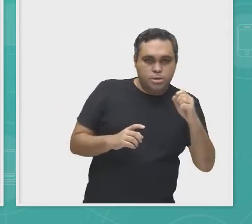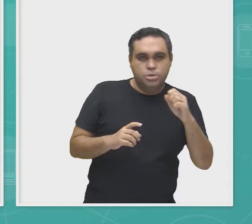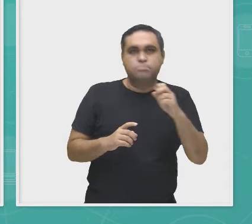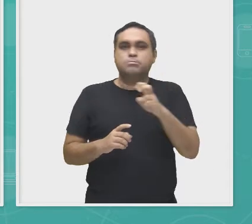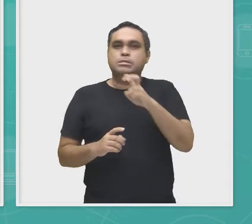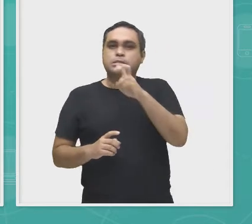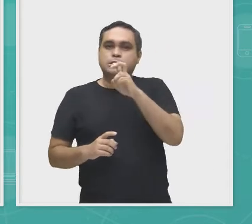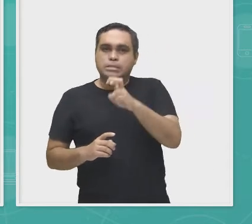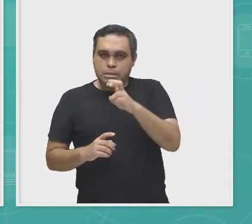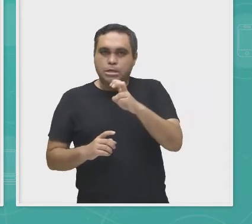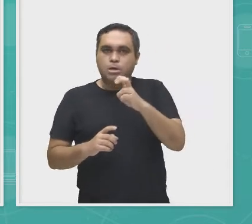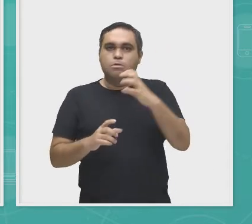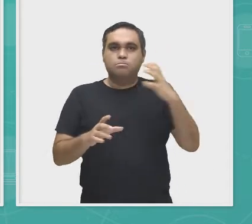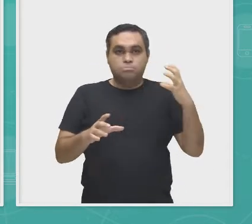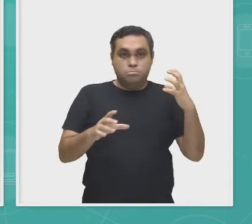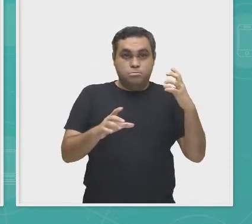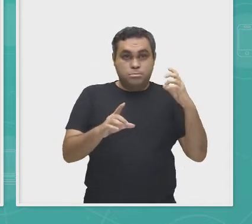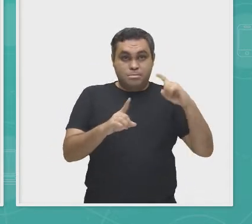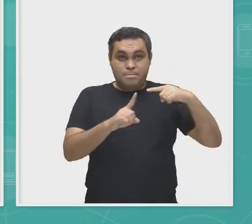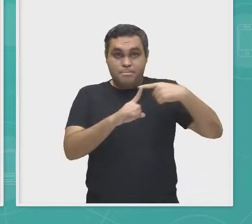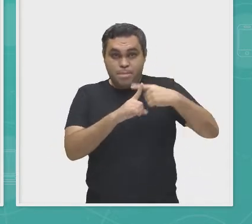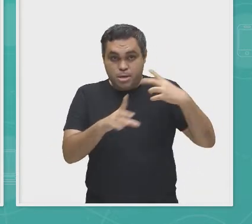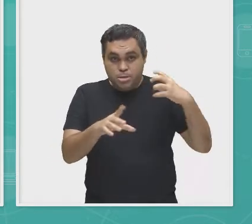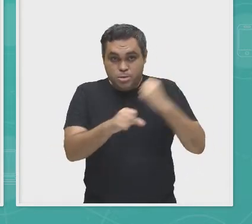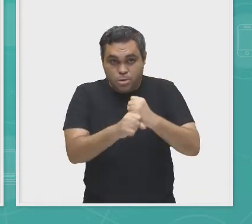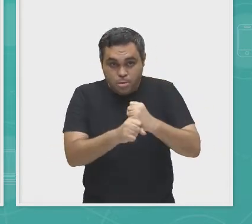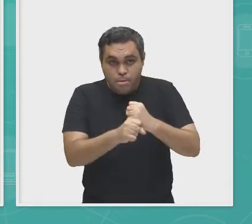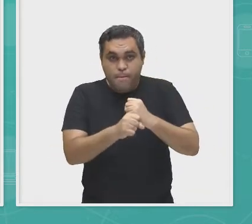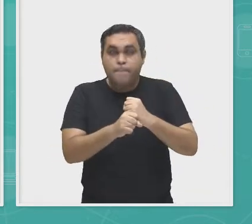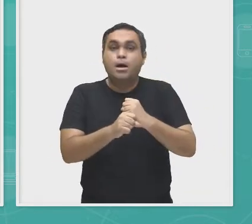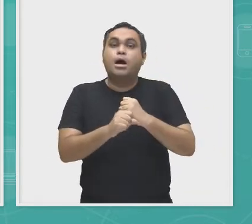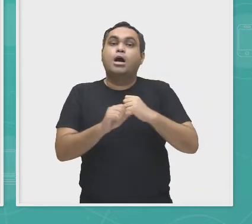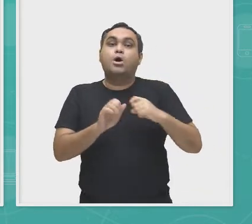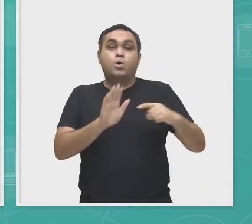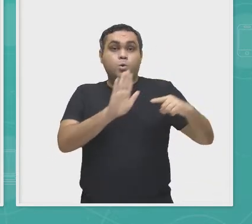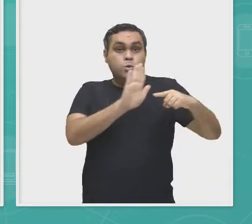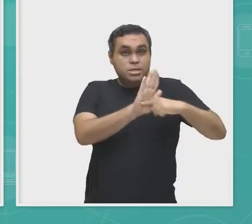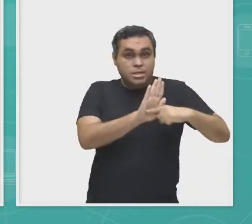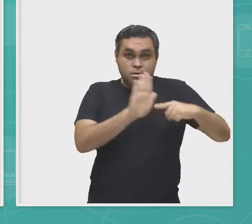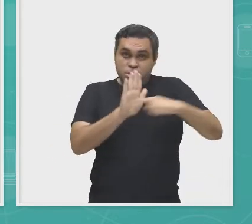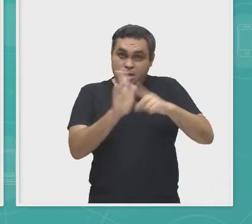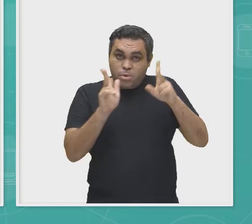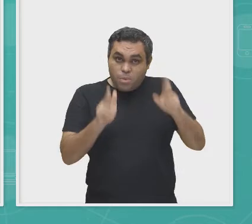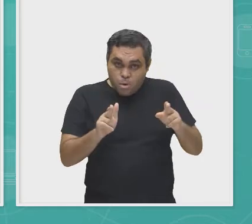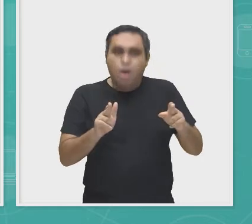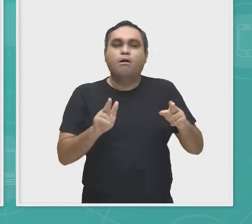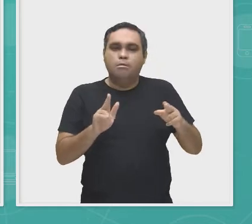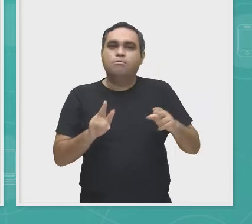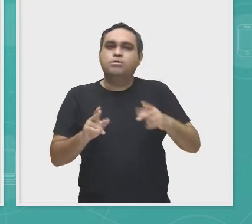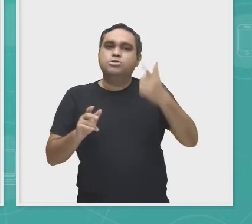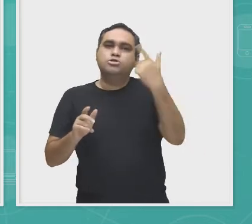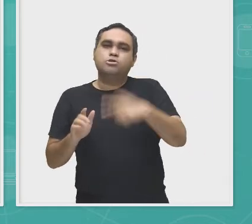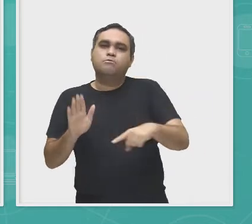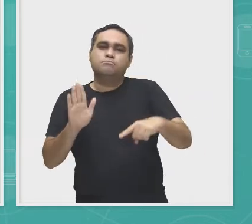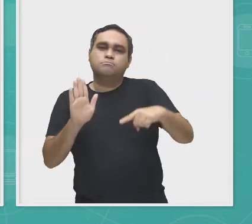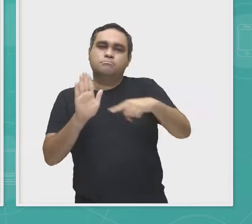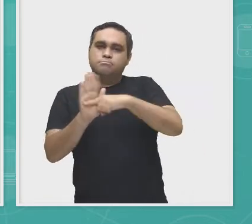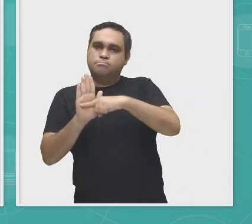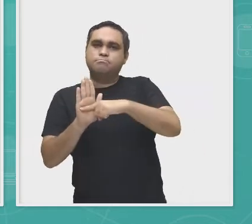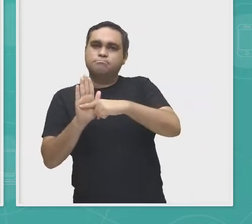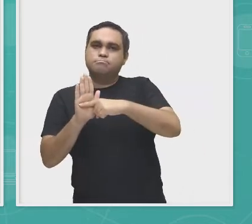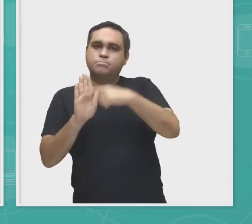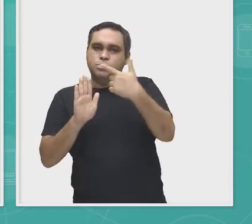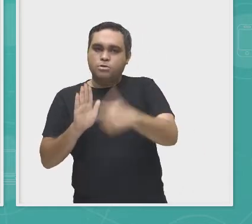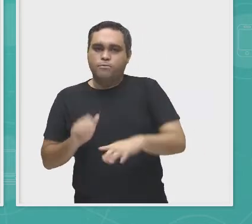dá-se o mesmo sinal que as parcelas. Então a gente observa aqui nos exemplos, vamos estar somando dois números negativos. Então eu